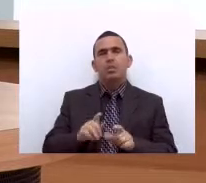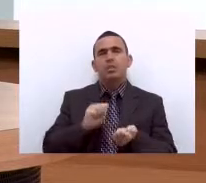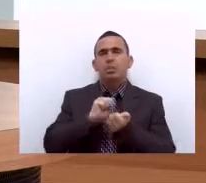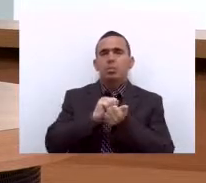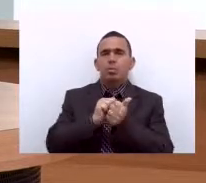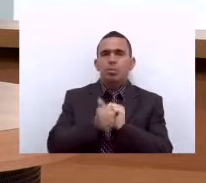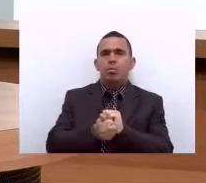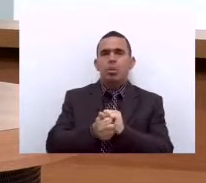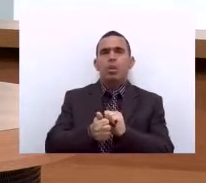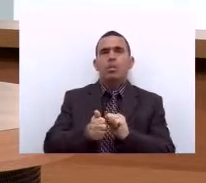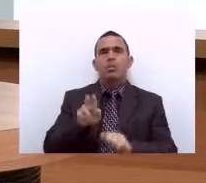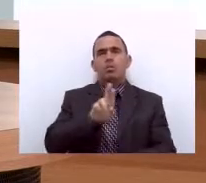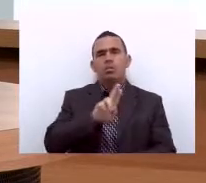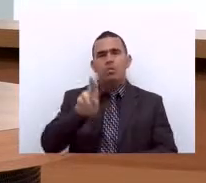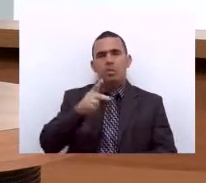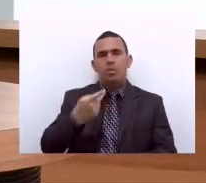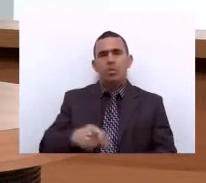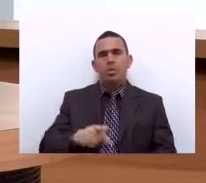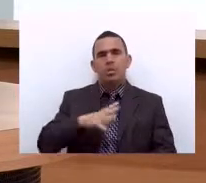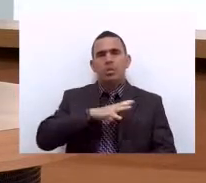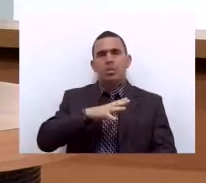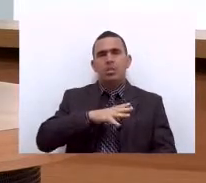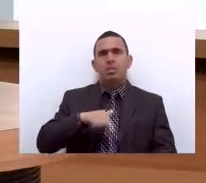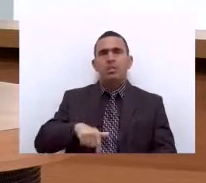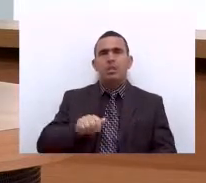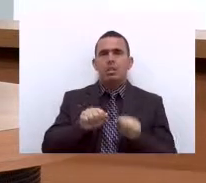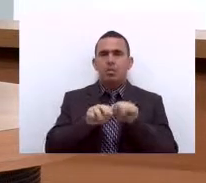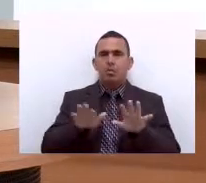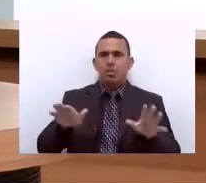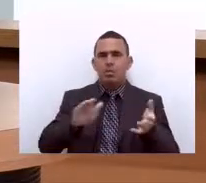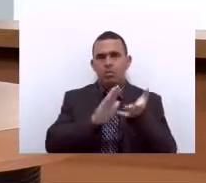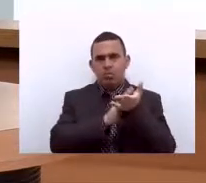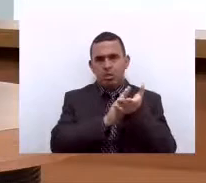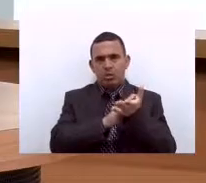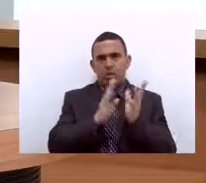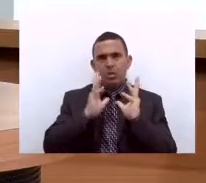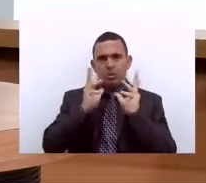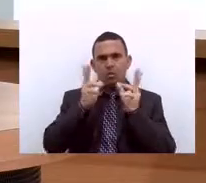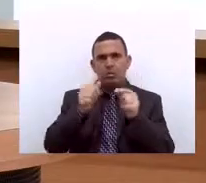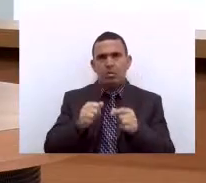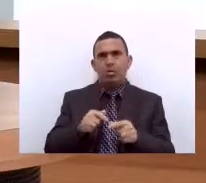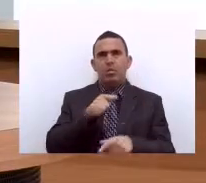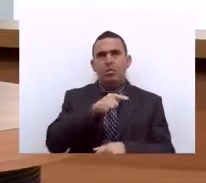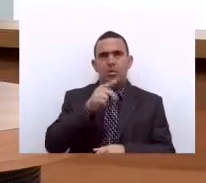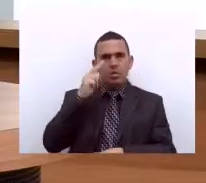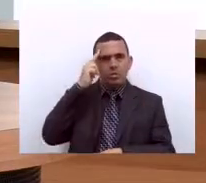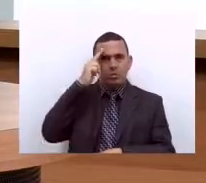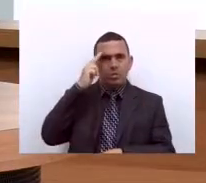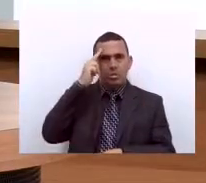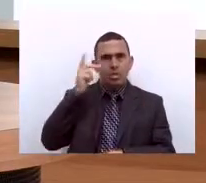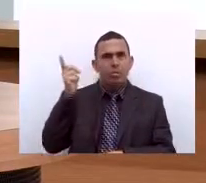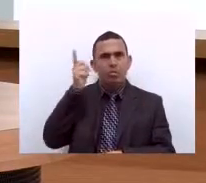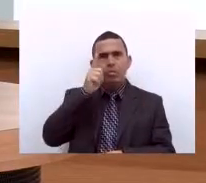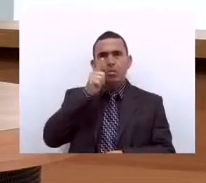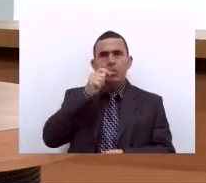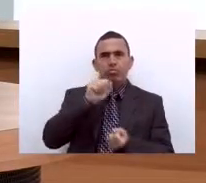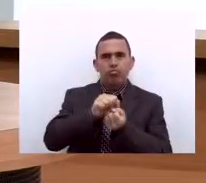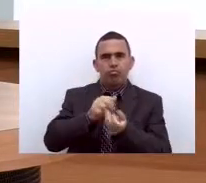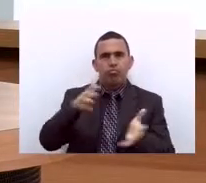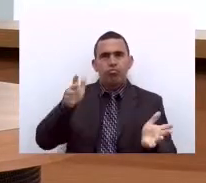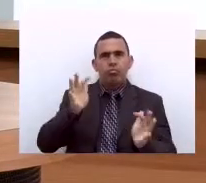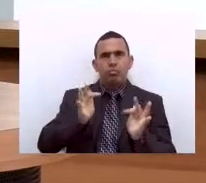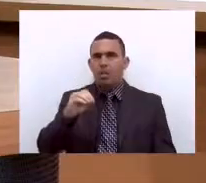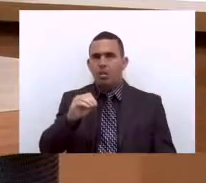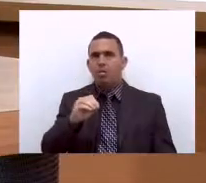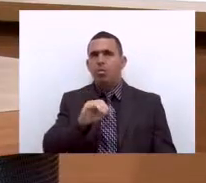esporte e o nome da cidade de Guarulhos. Parabéns a todos e que o sonho de vocês continue brilhando. Muito